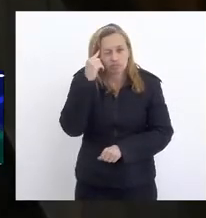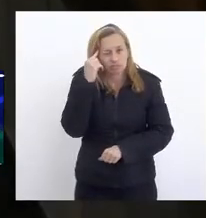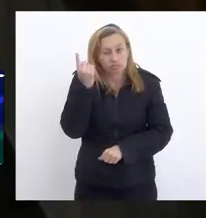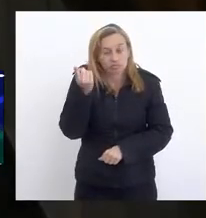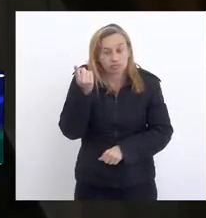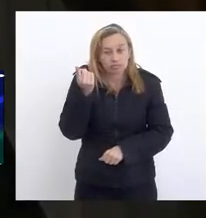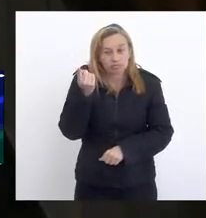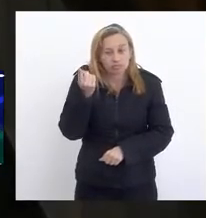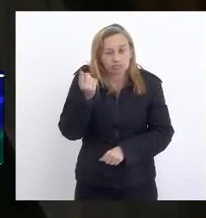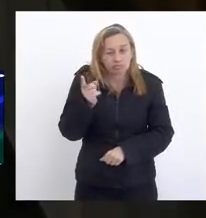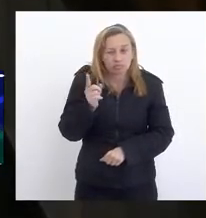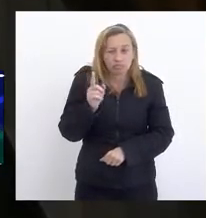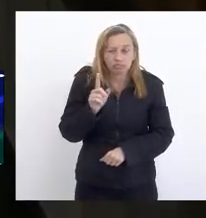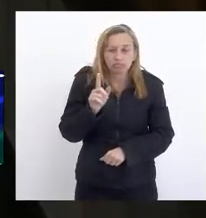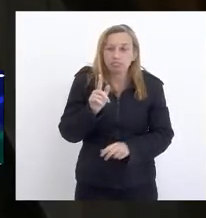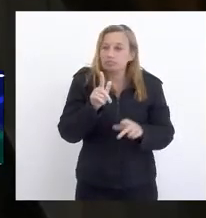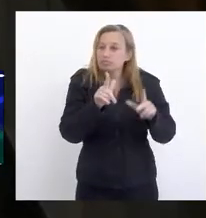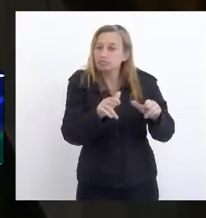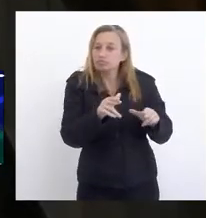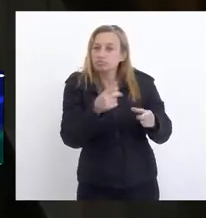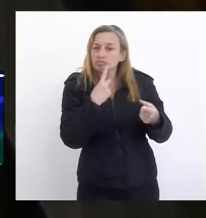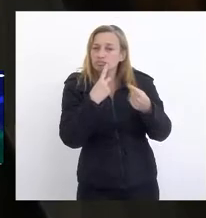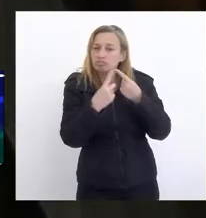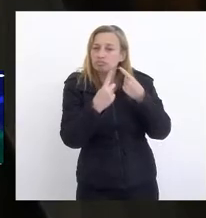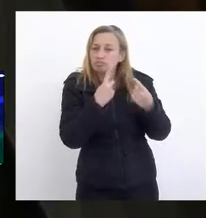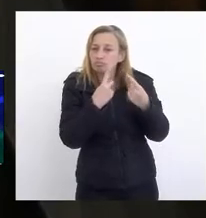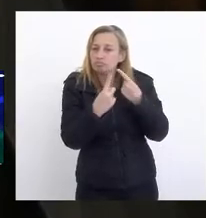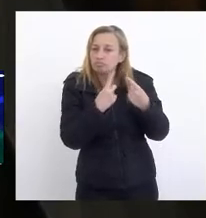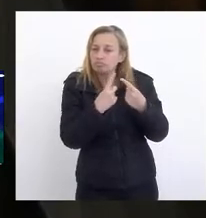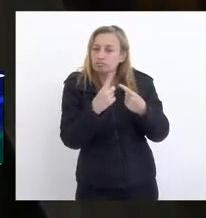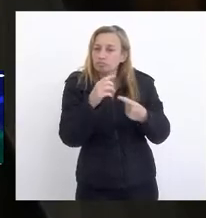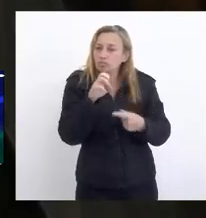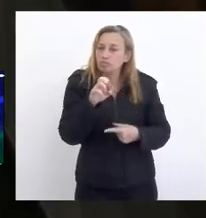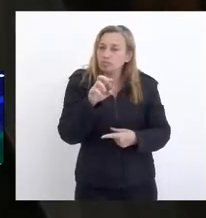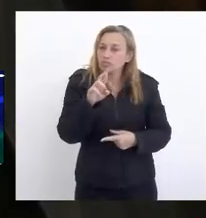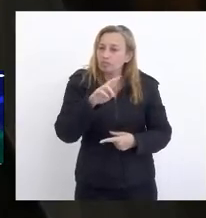A mesma lógica do debate UERJ